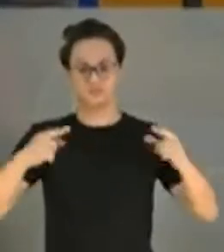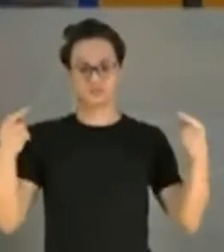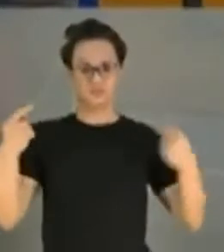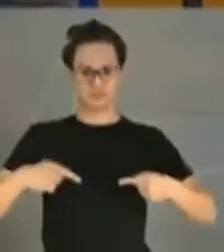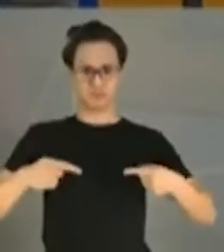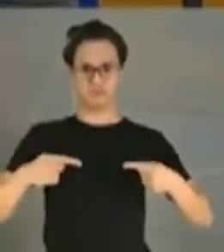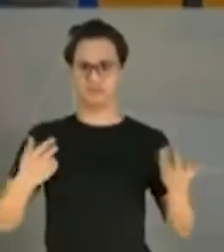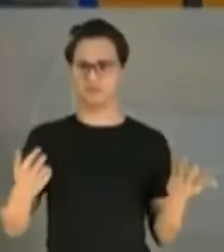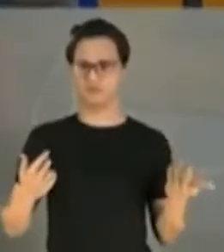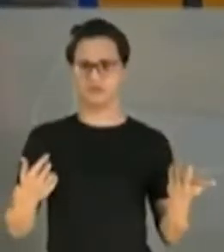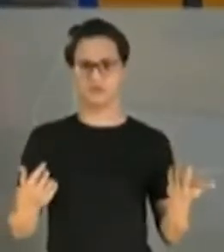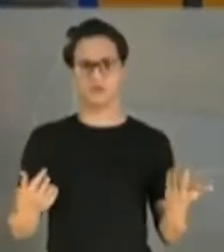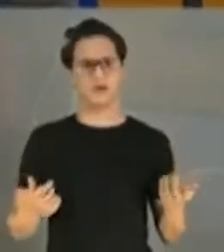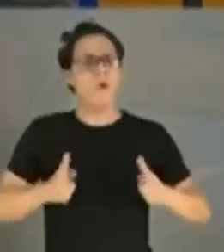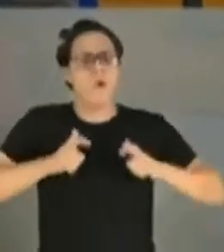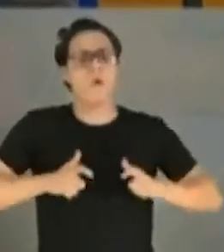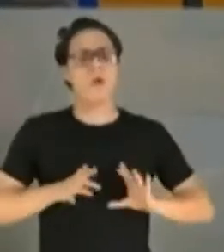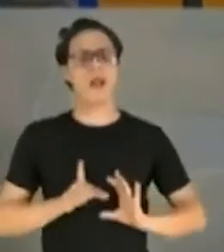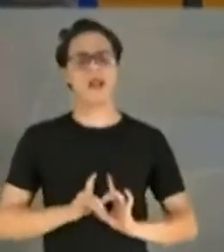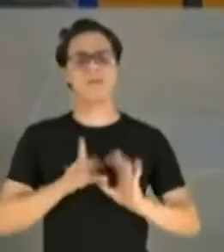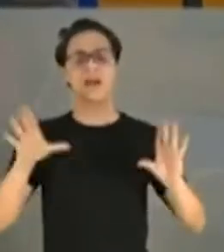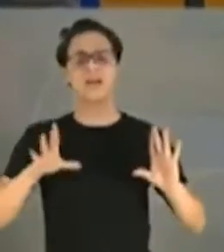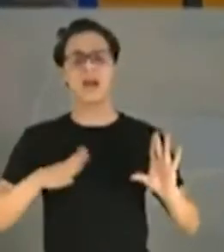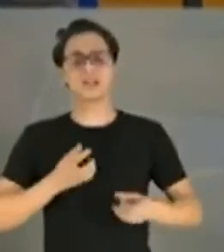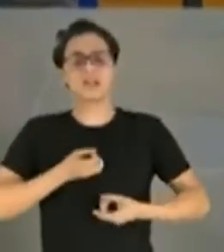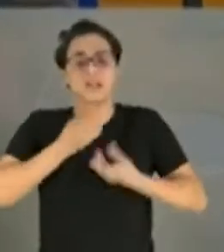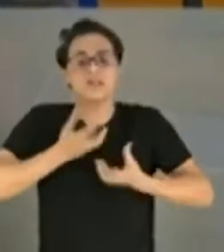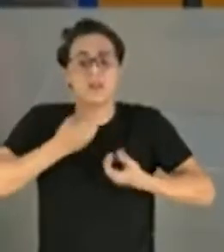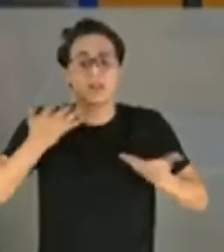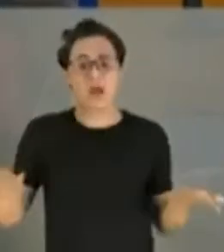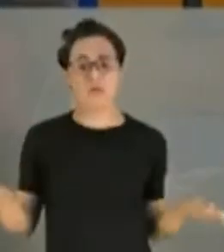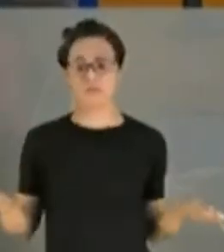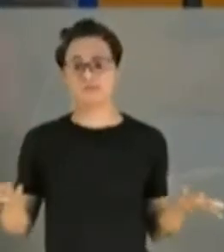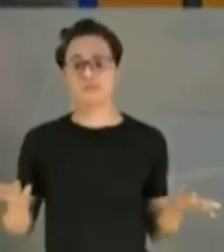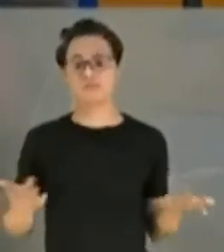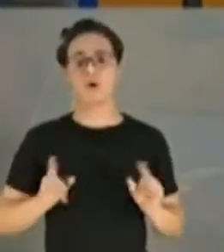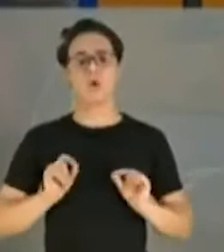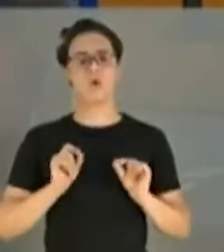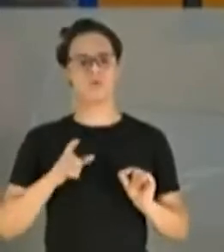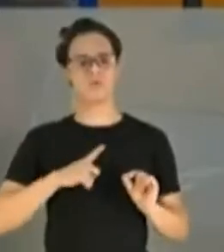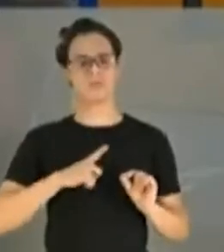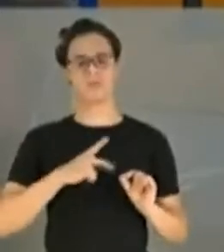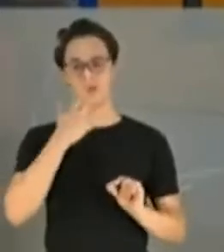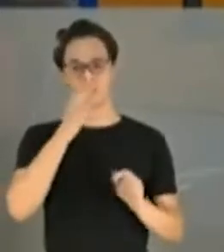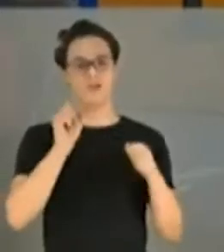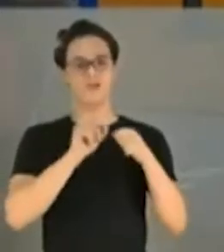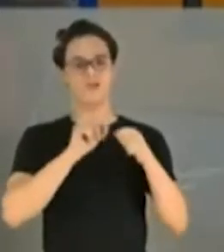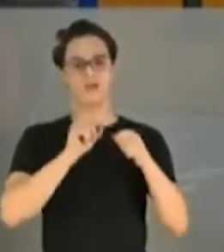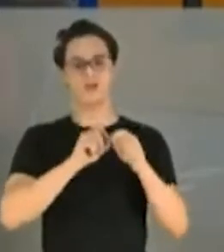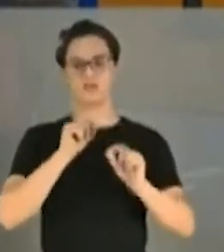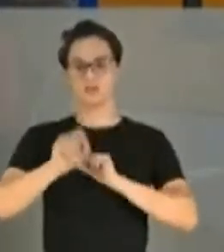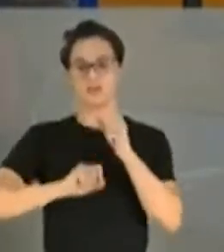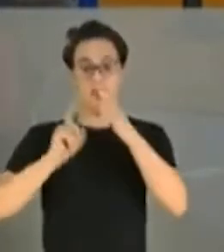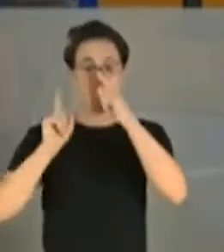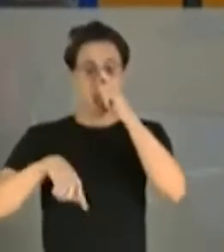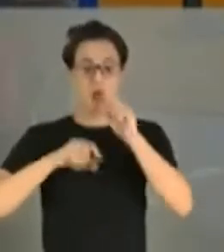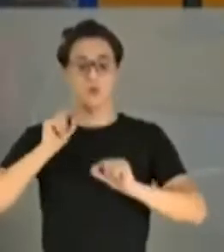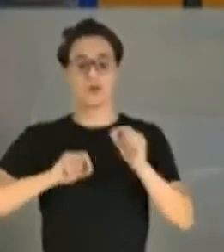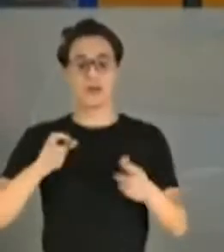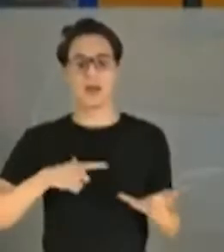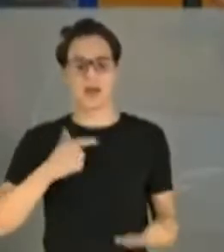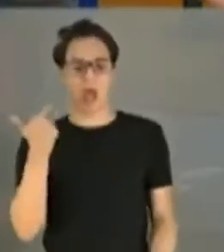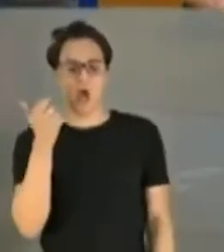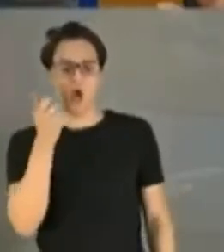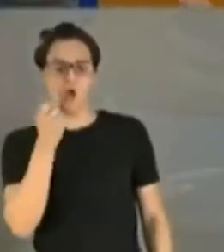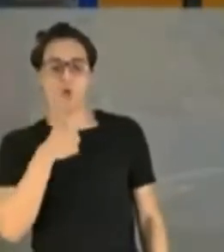de expressão para desmonetizar. Que é o caso de um trabalho com humor político,